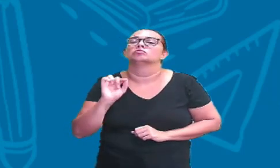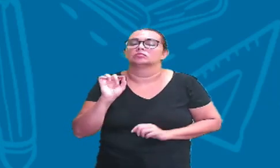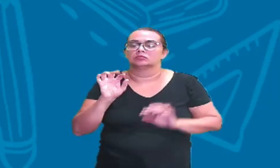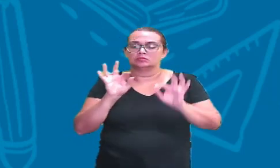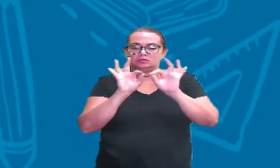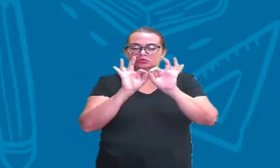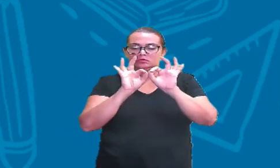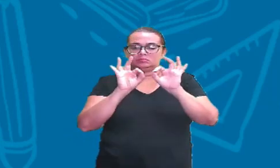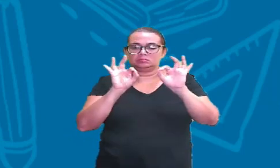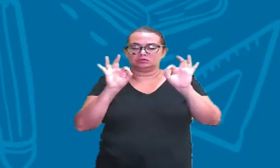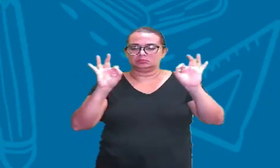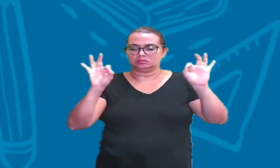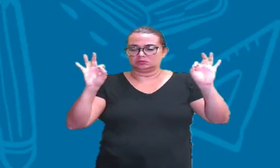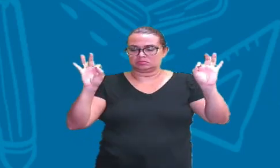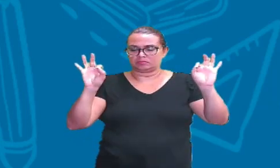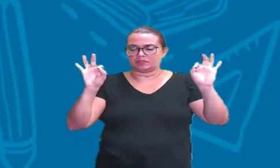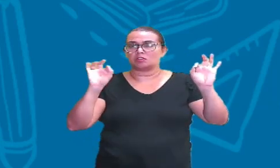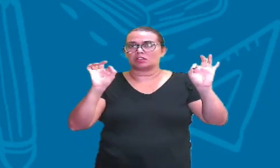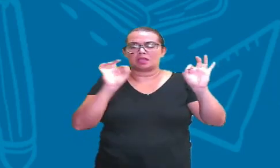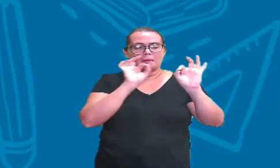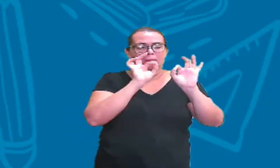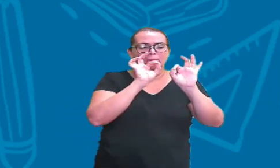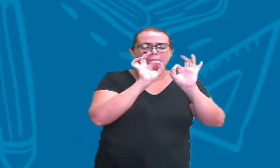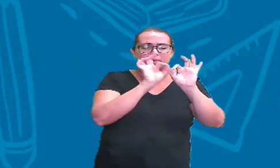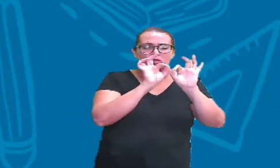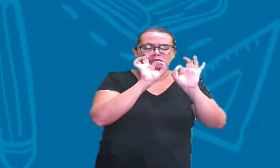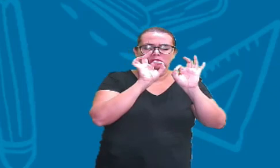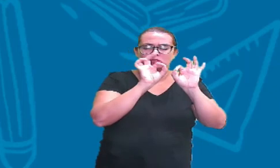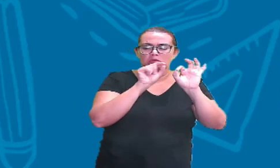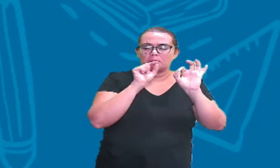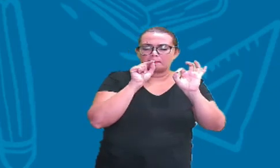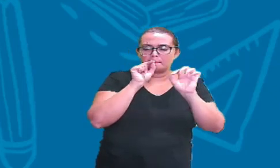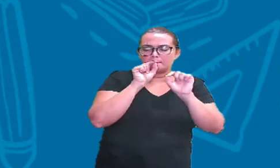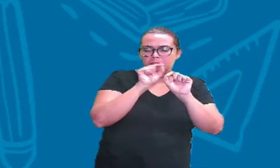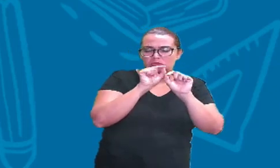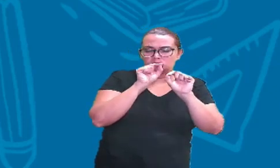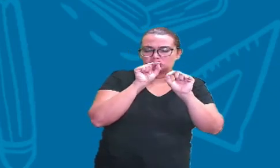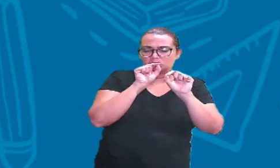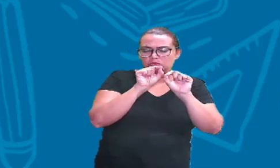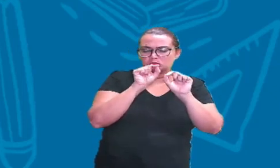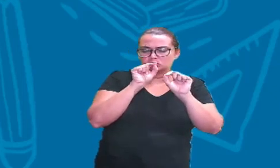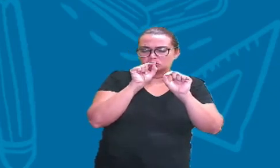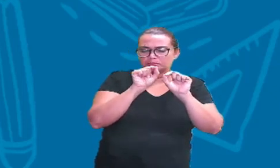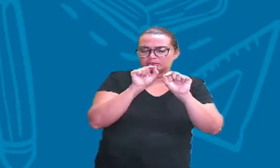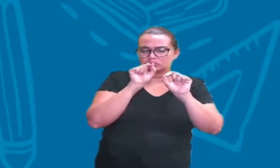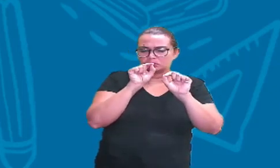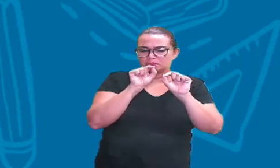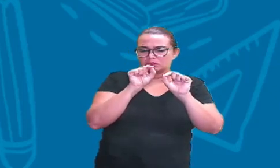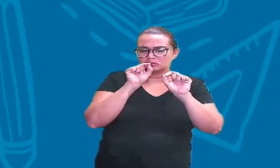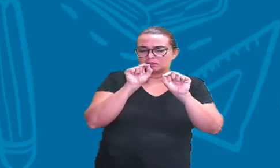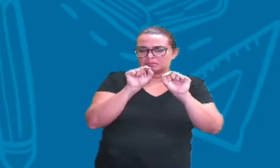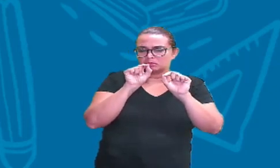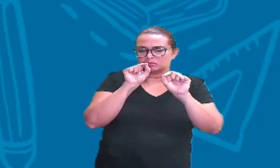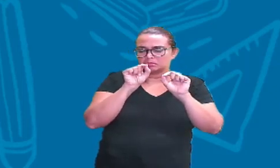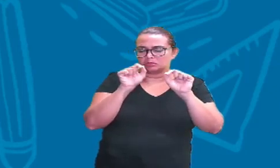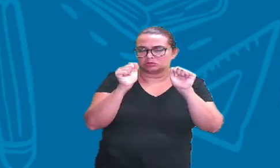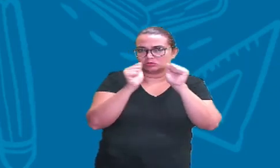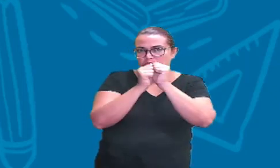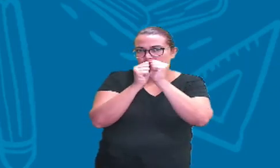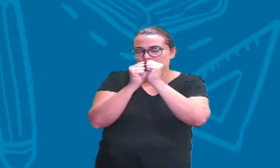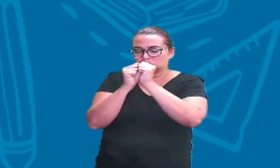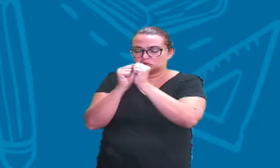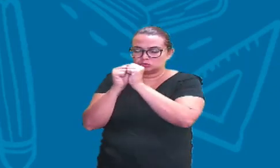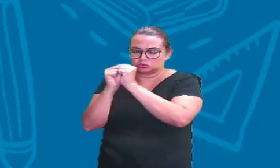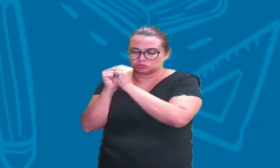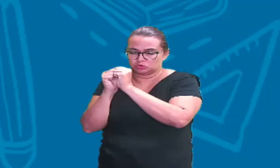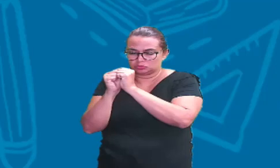Retas são pontinhos unidos, ó, um do ladinho do outro, com o mesmo